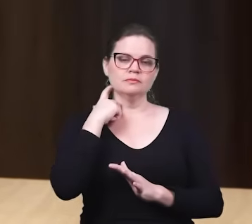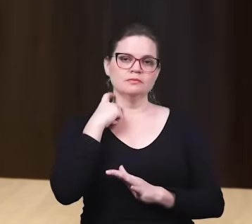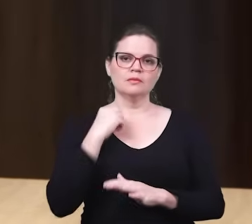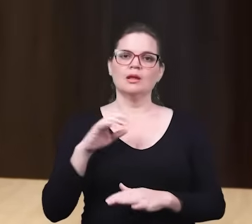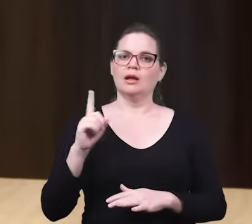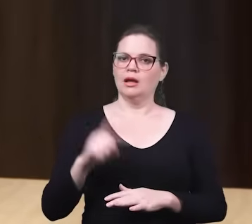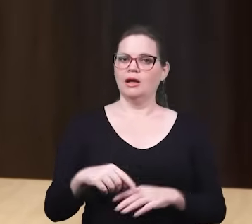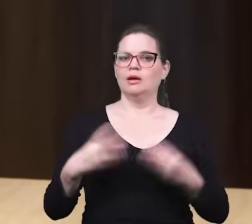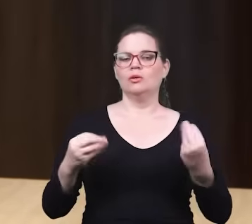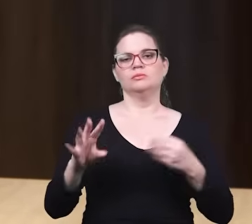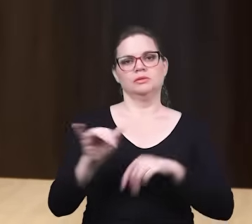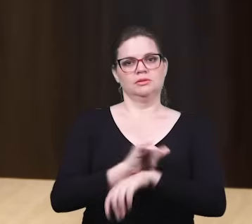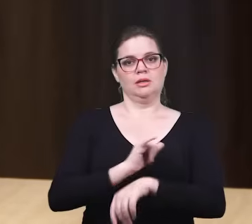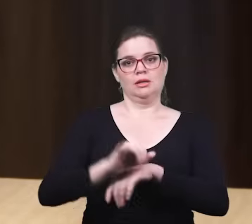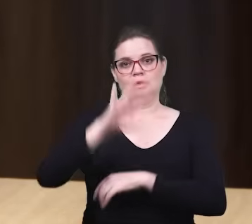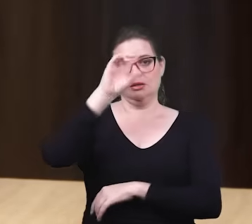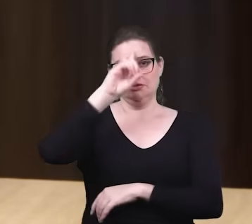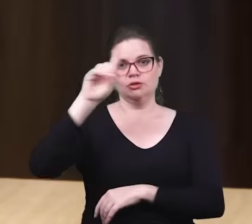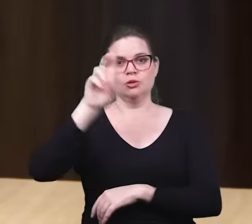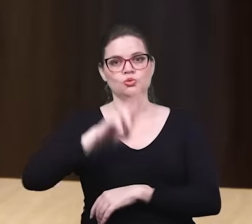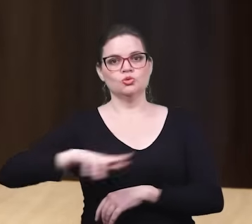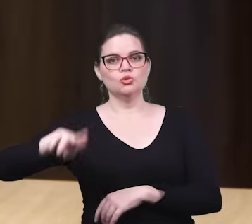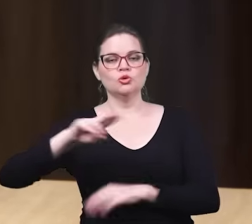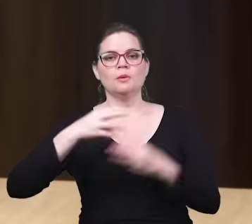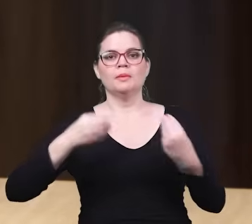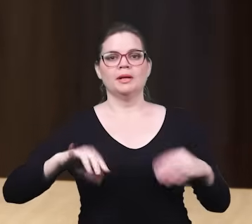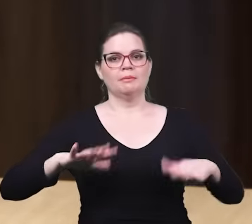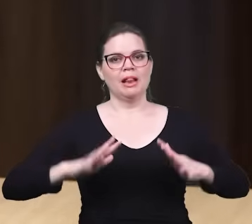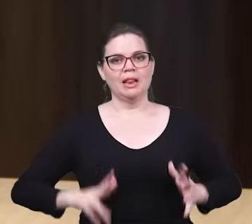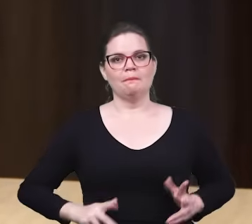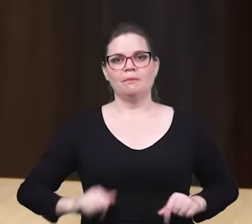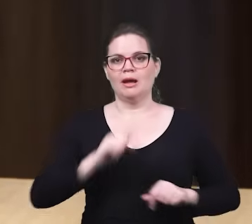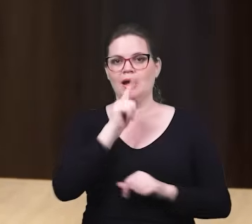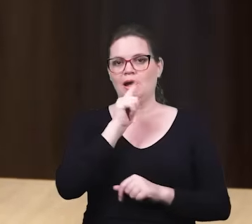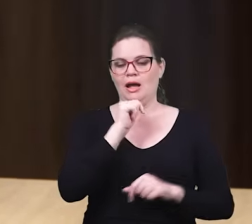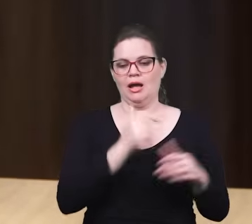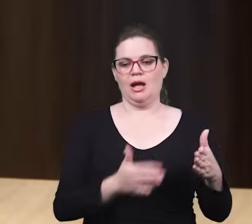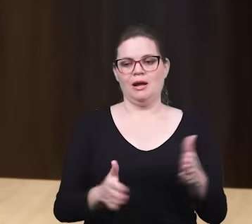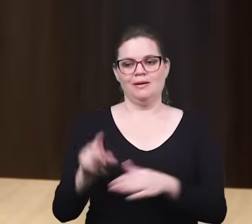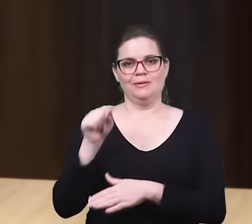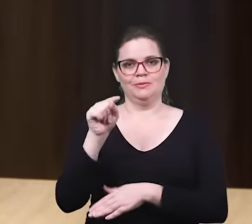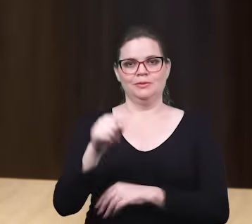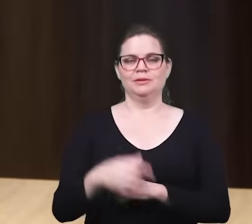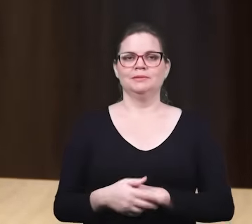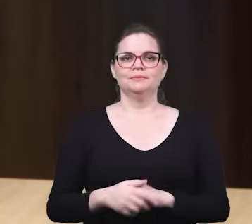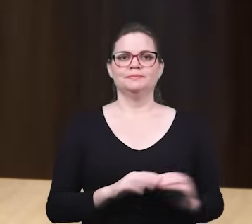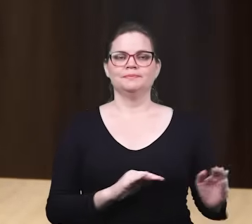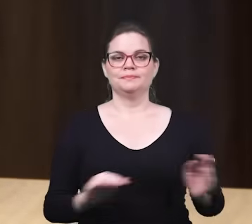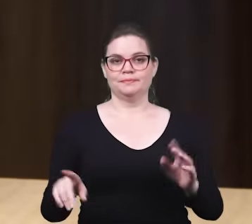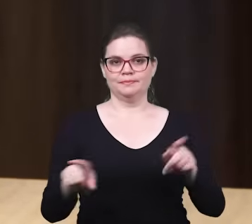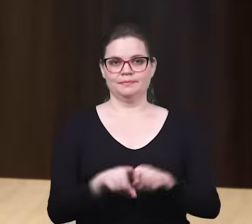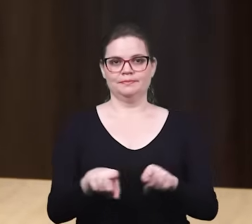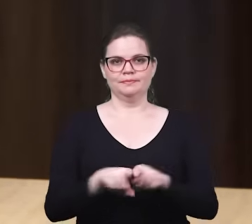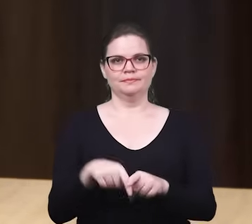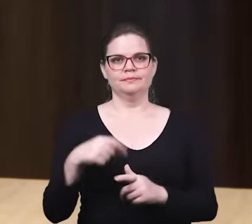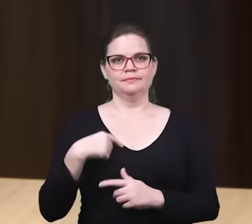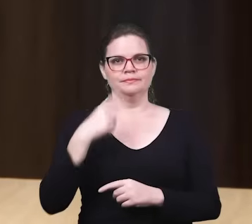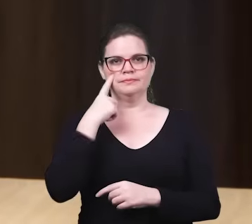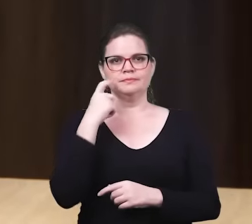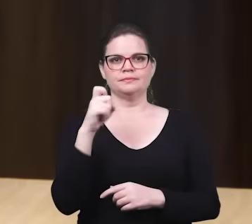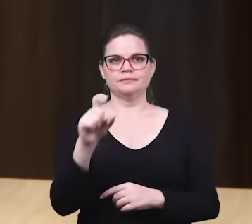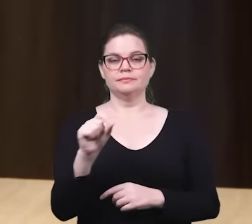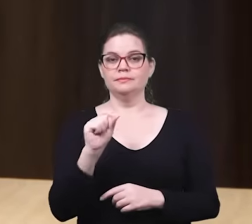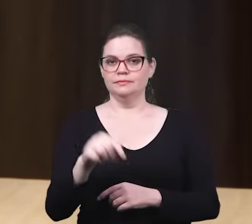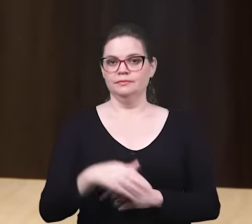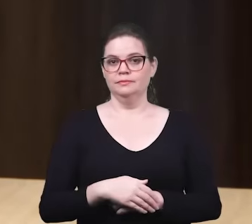águas contaminadas, para tirar a impureza da nossa alma. E o interessante é que